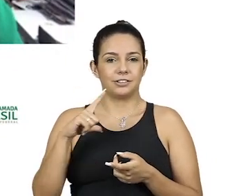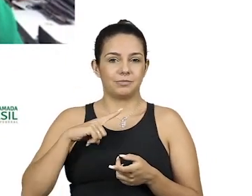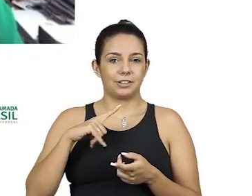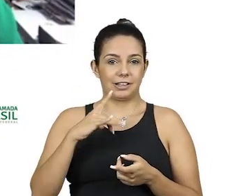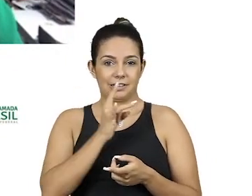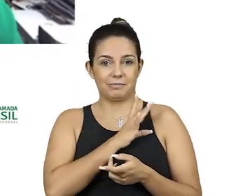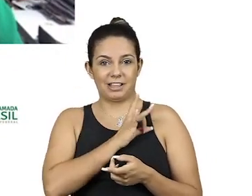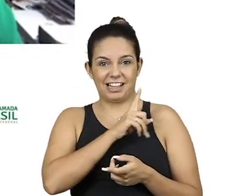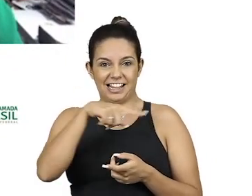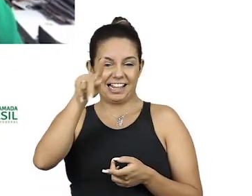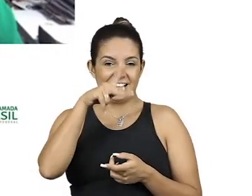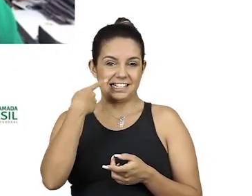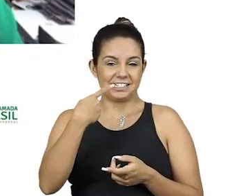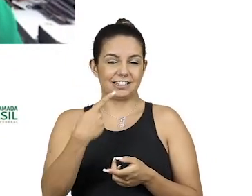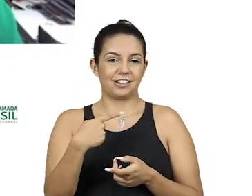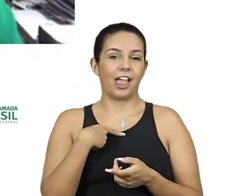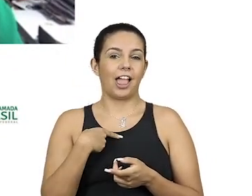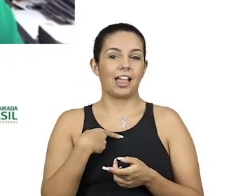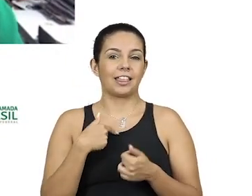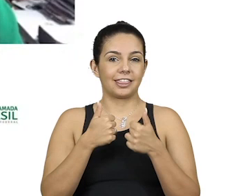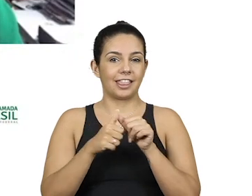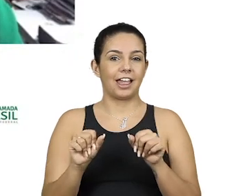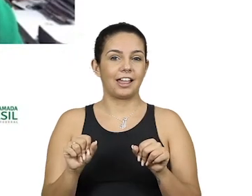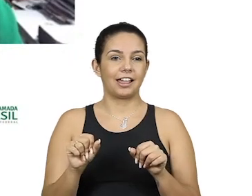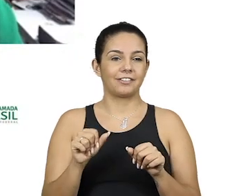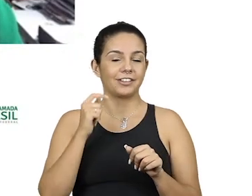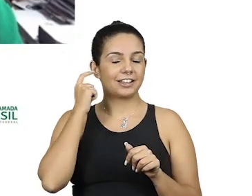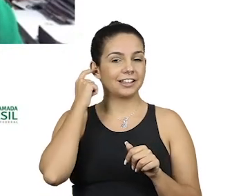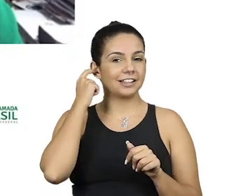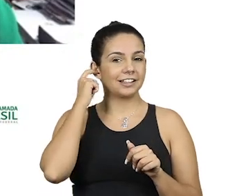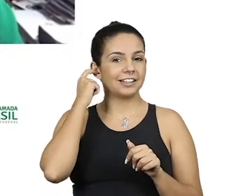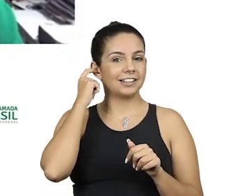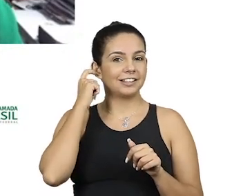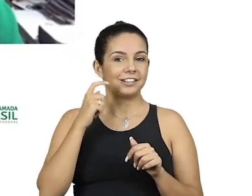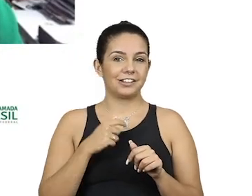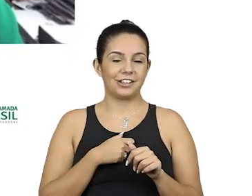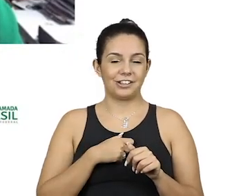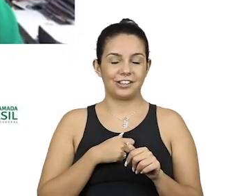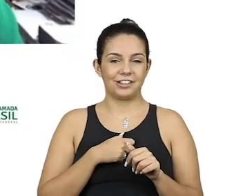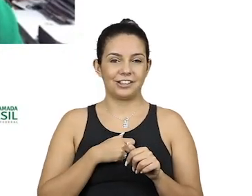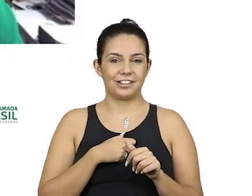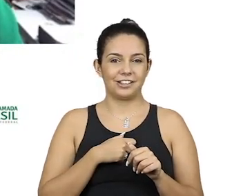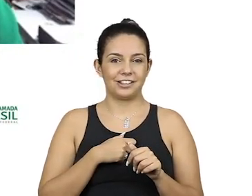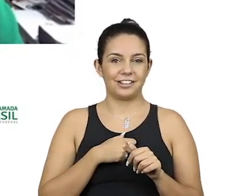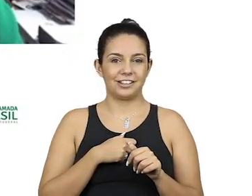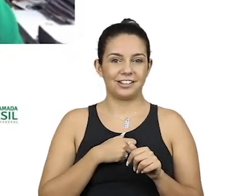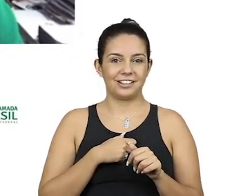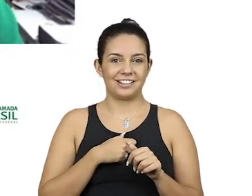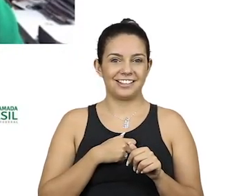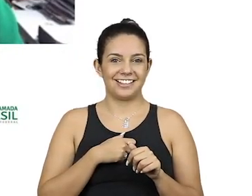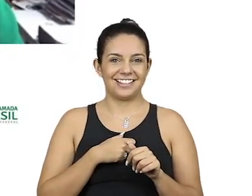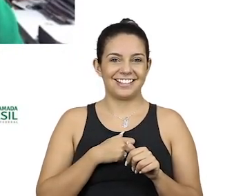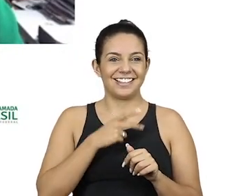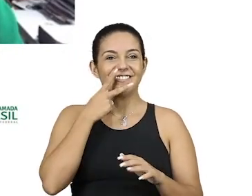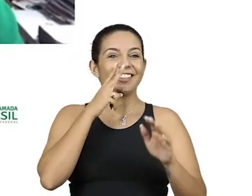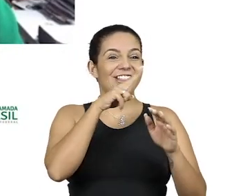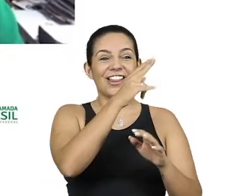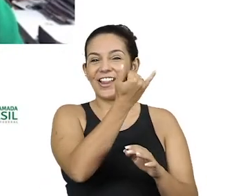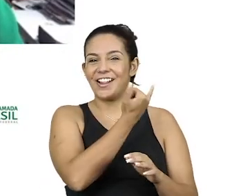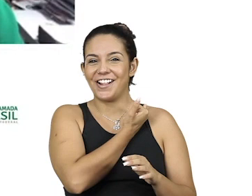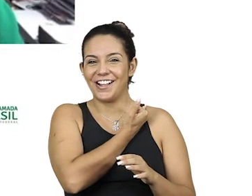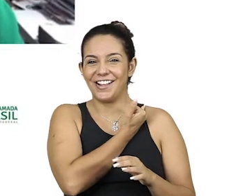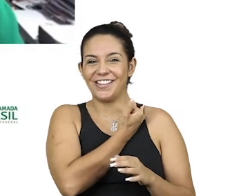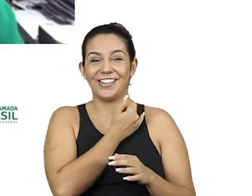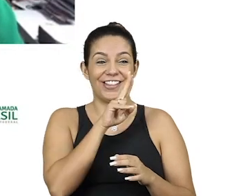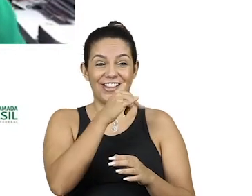medo que dissessem que eu estava me aventurando Que revelação é essa? Você nunca me contou